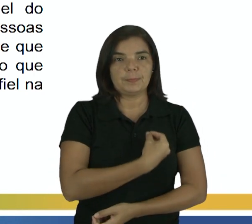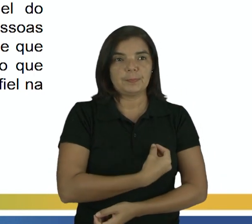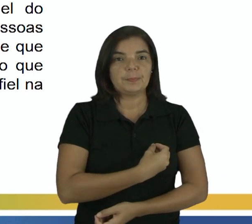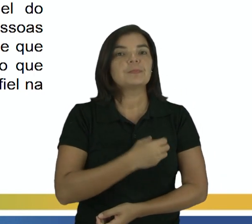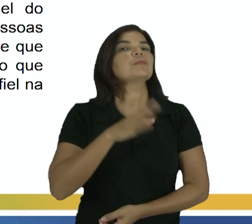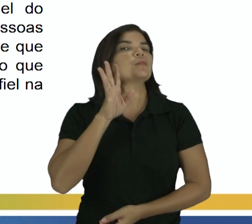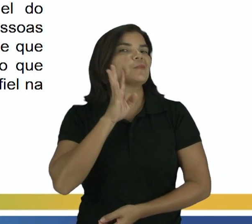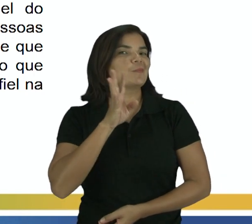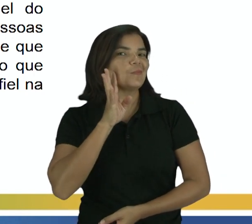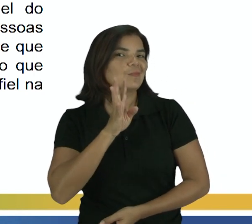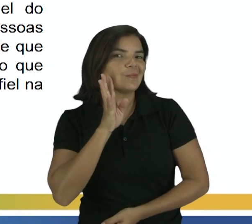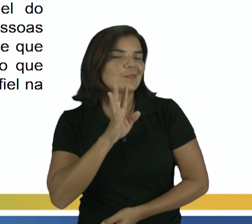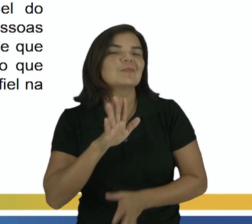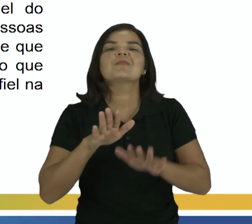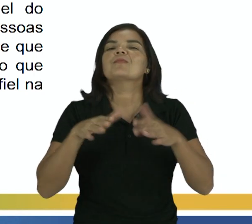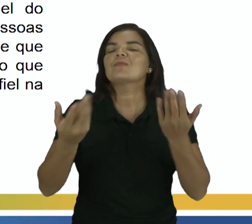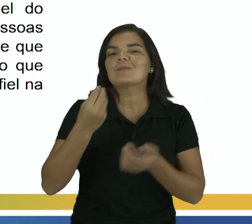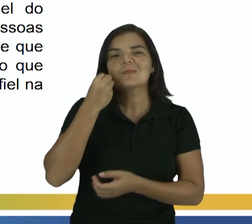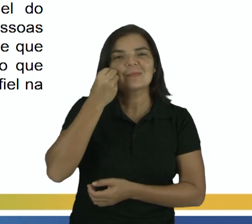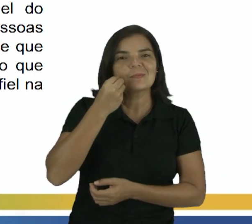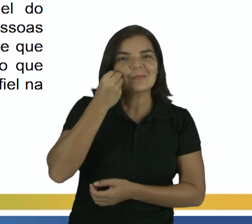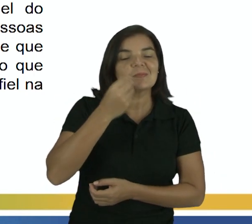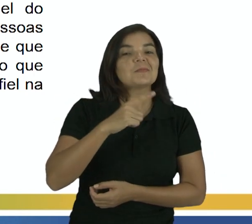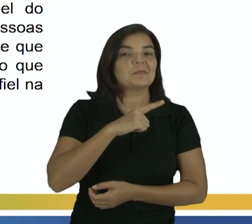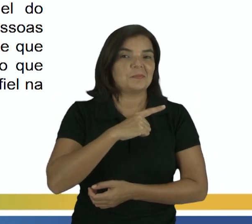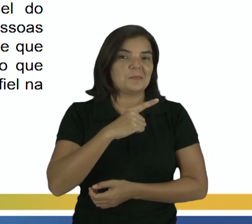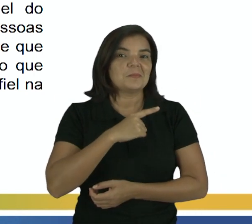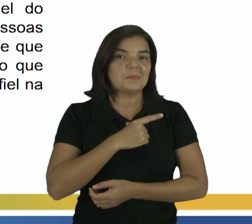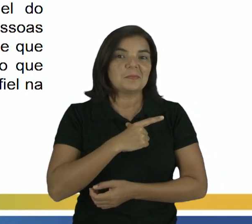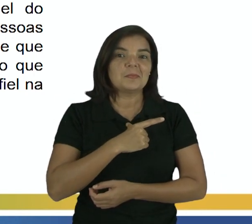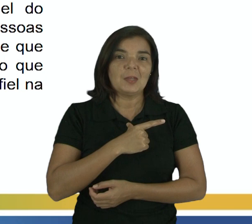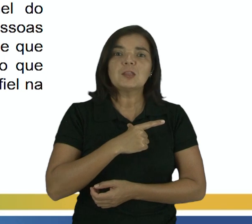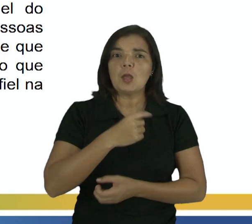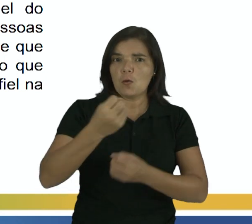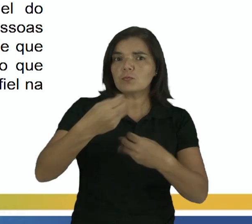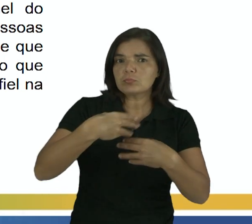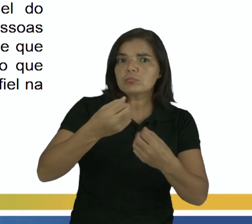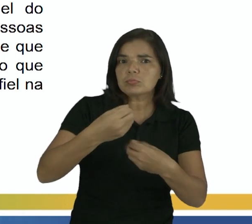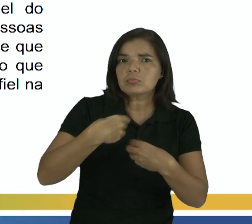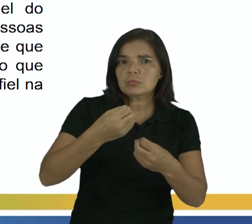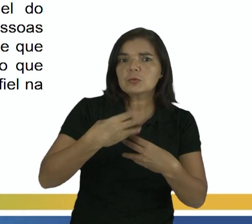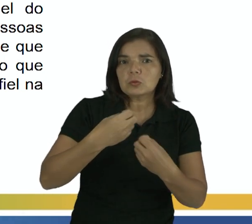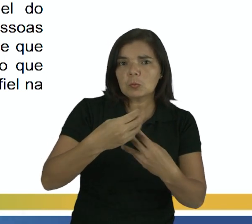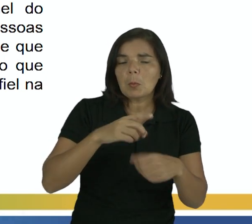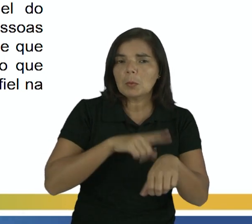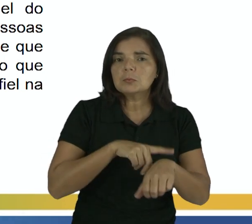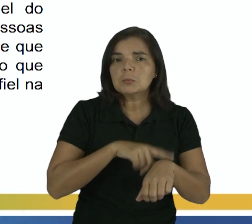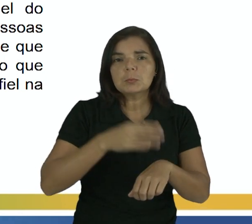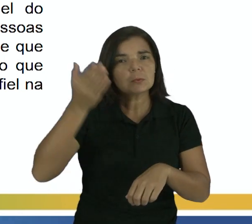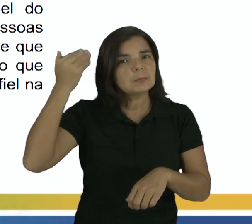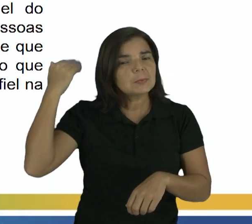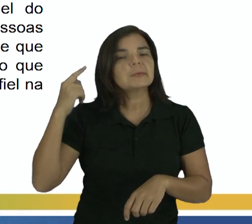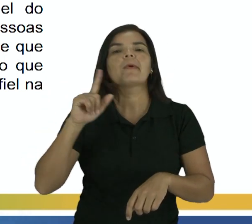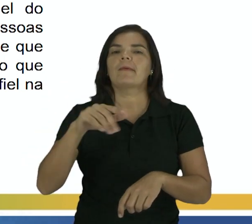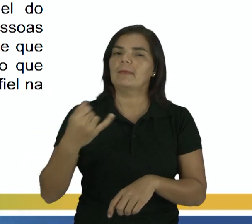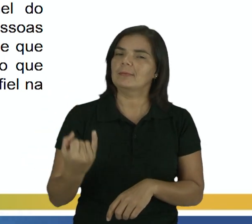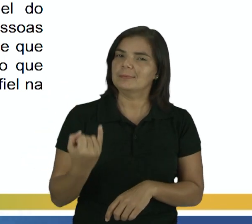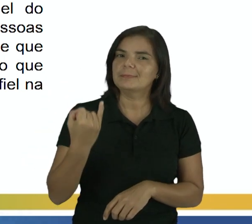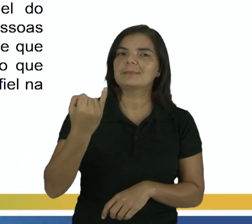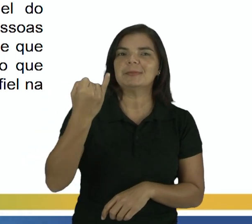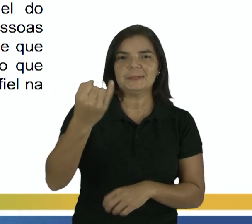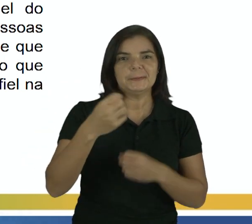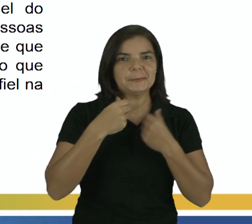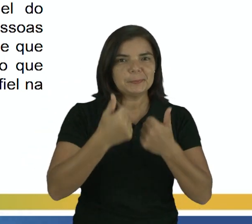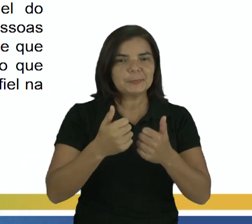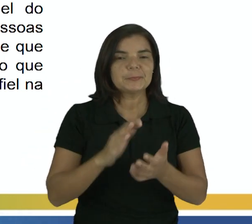foi divertido, qual foi a experiência que você tirou, teve uma lição, você tirou alguma lição desse momento? Então isso é muito importante,